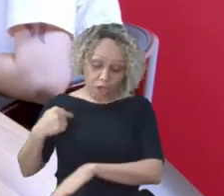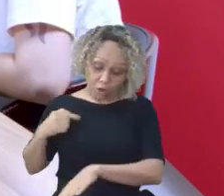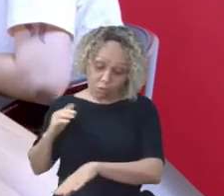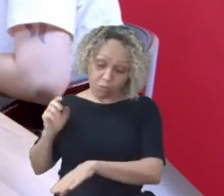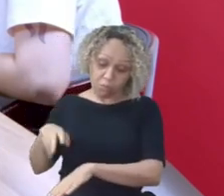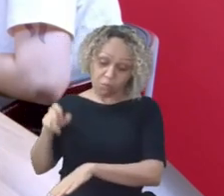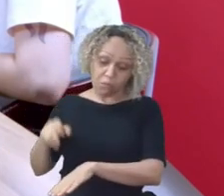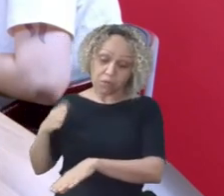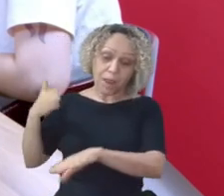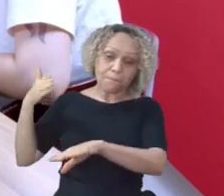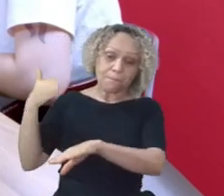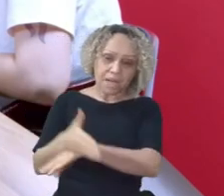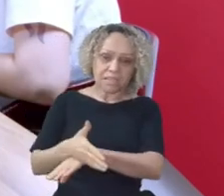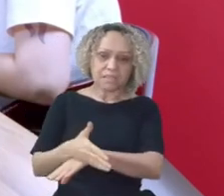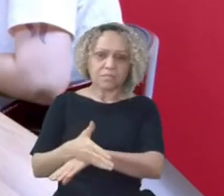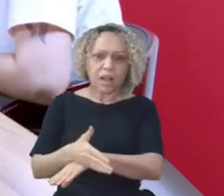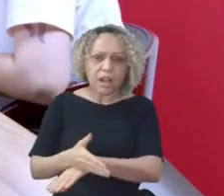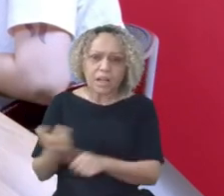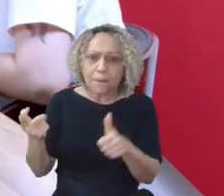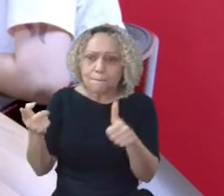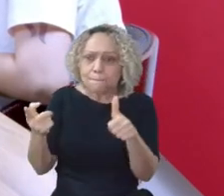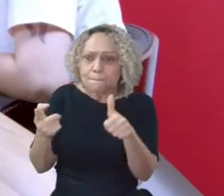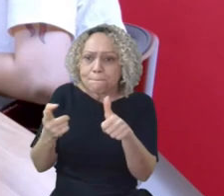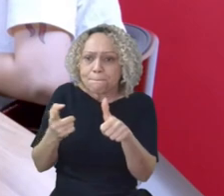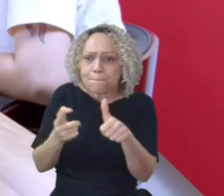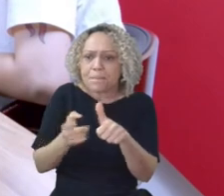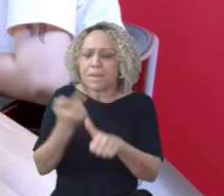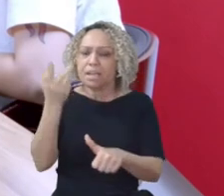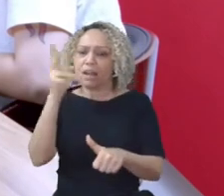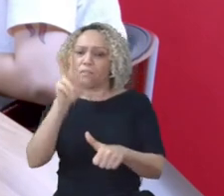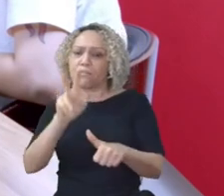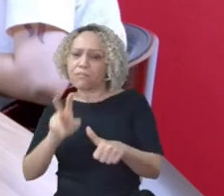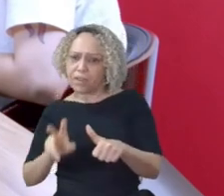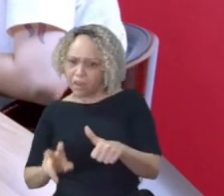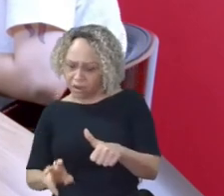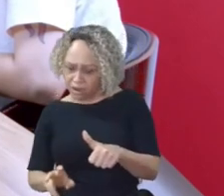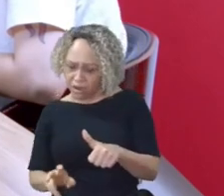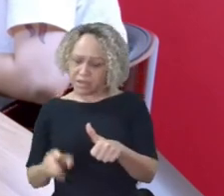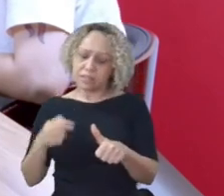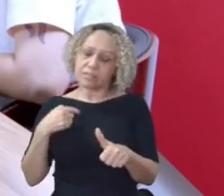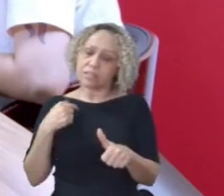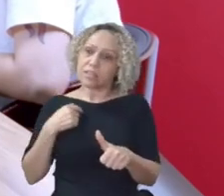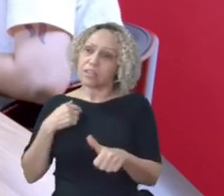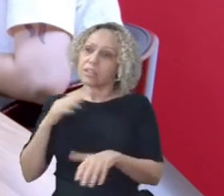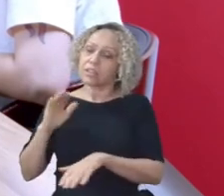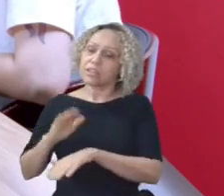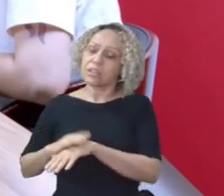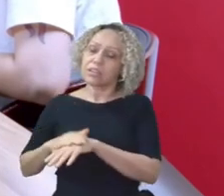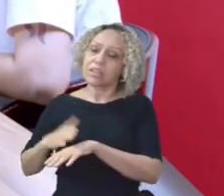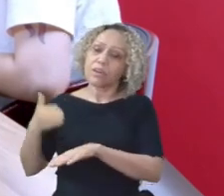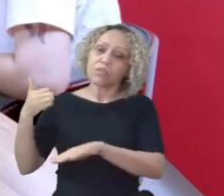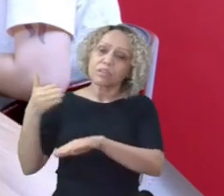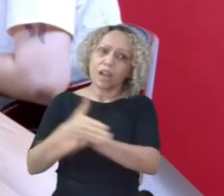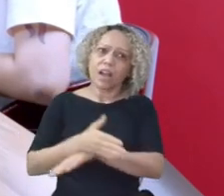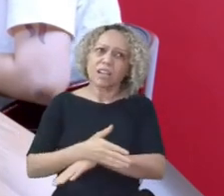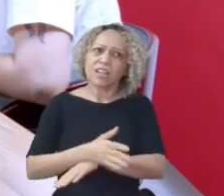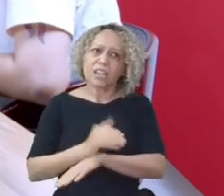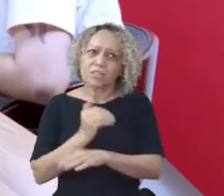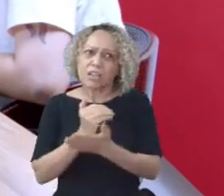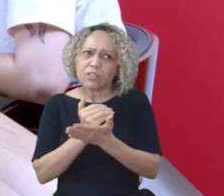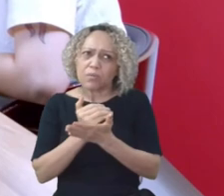enfim, para poder participar desse tipo de coisa. Eu tinha recém feito o canal, os vídeos estavam tendo digamos assim,